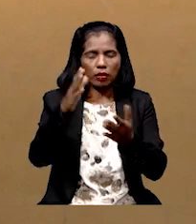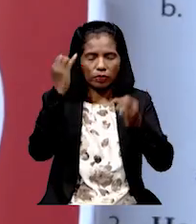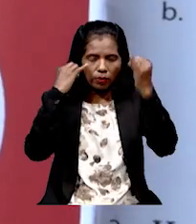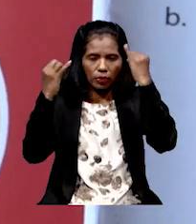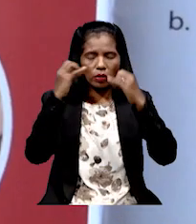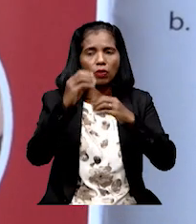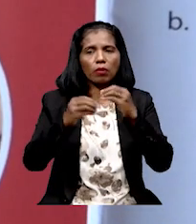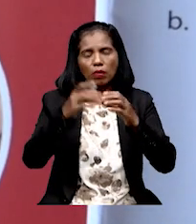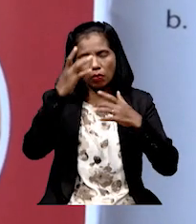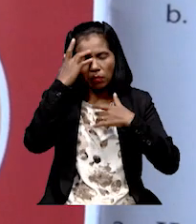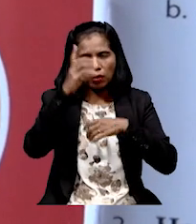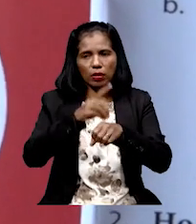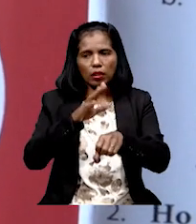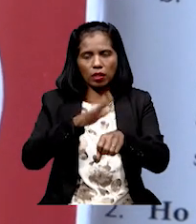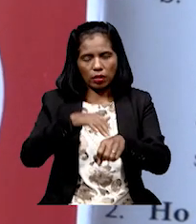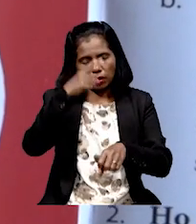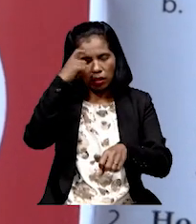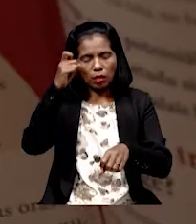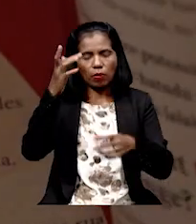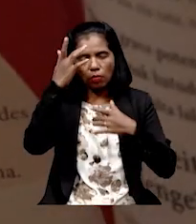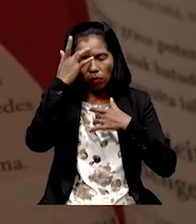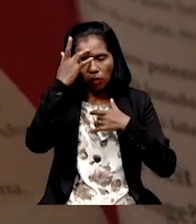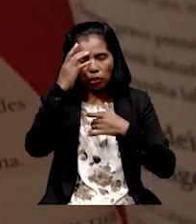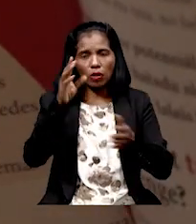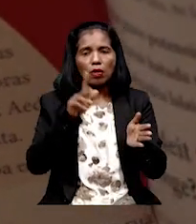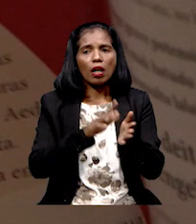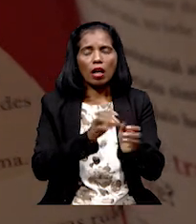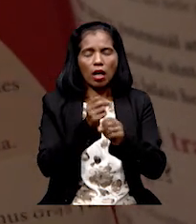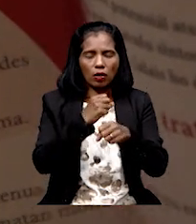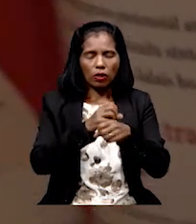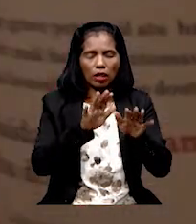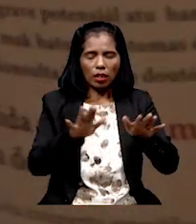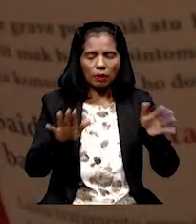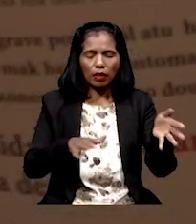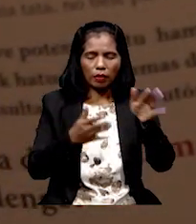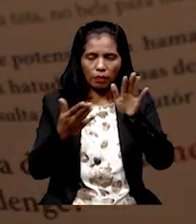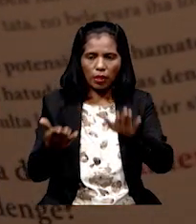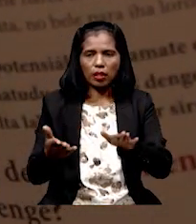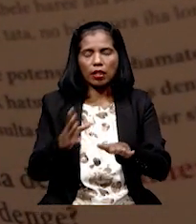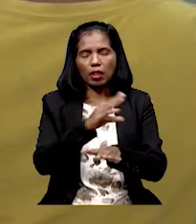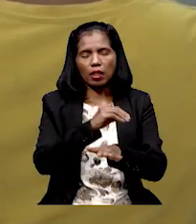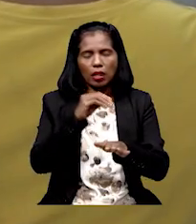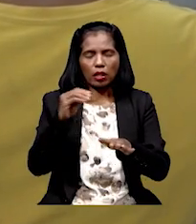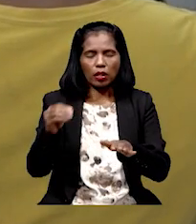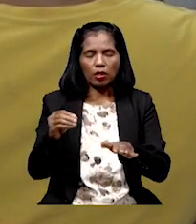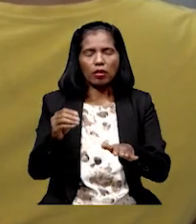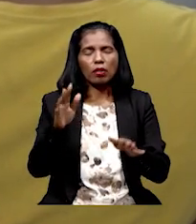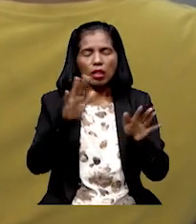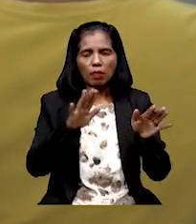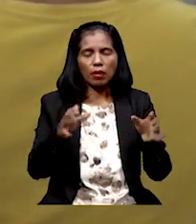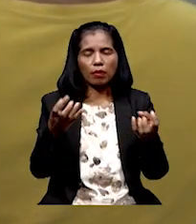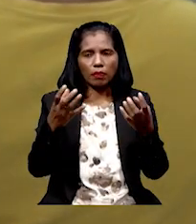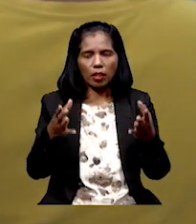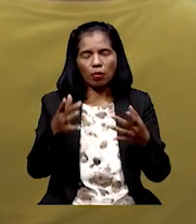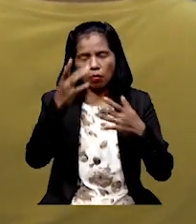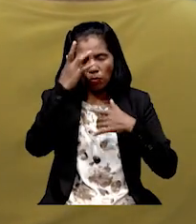Dengue, também Moras refere o Ona Labarik e Timor Leste, no Mos Labarik Rihun Ruaresin mak infetado Ona Moras Dengue.